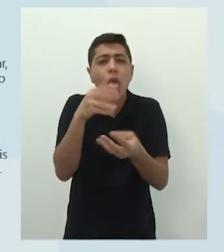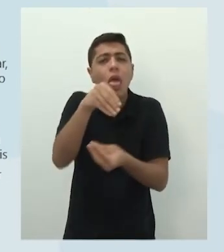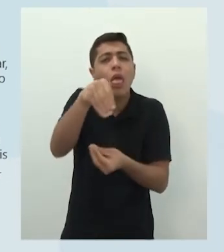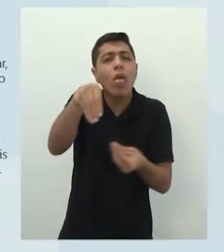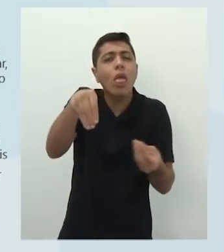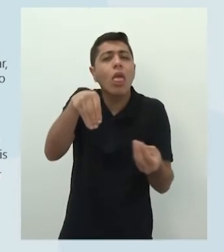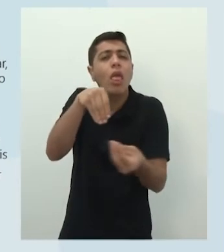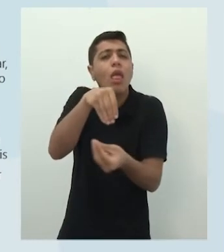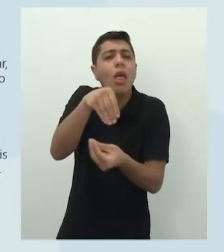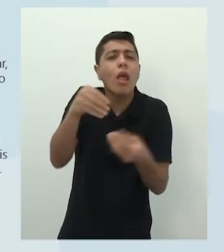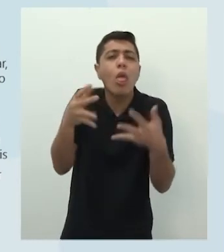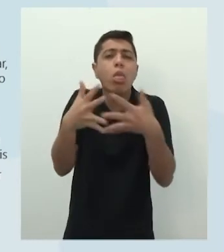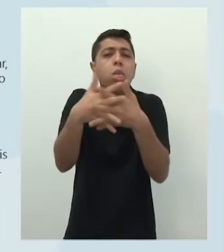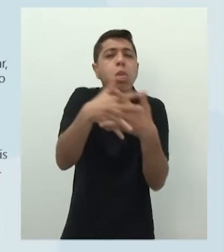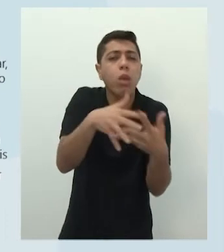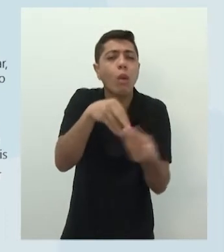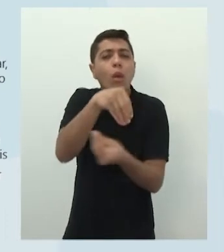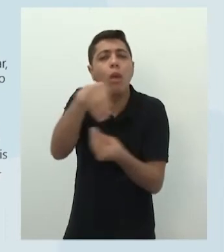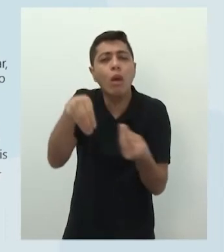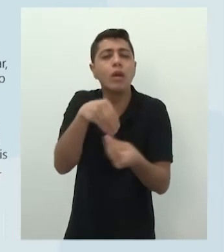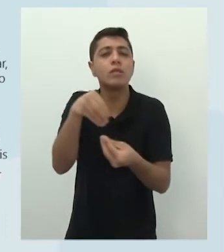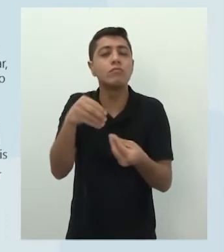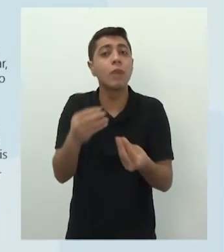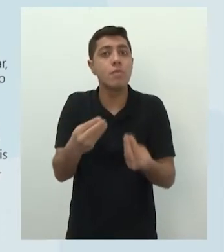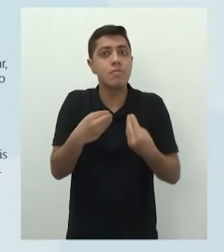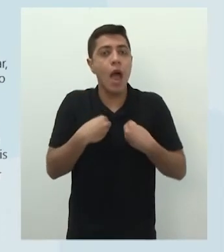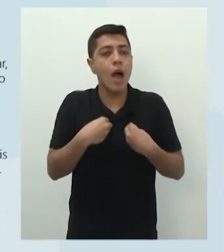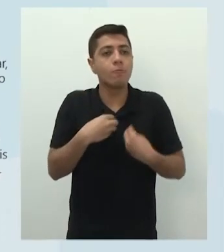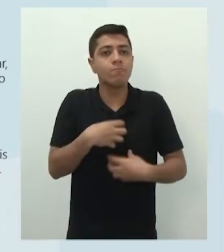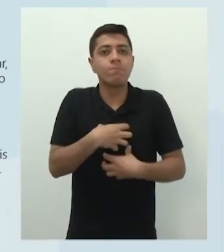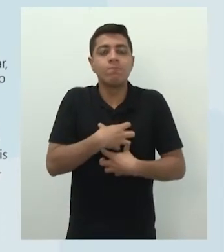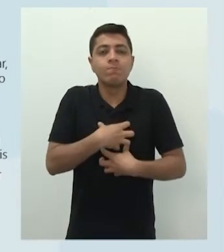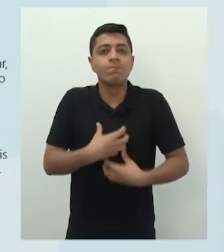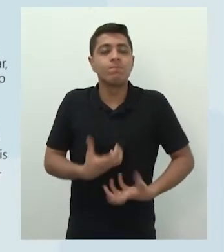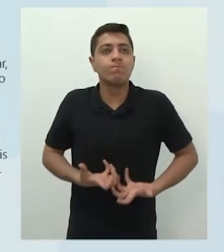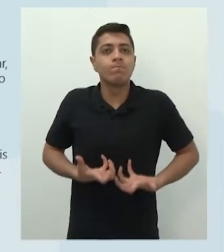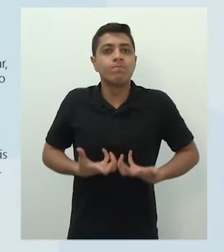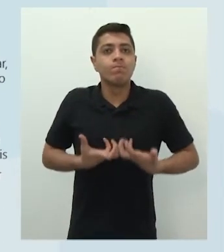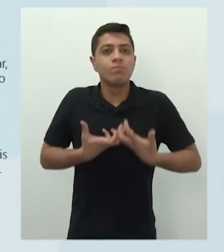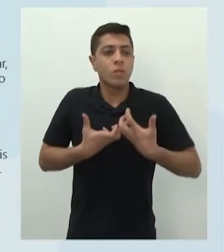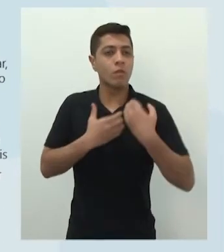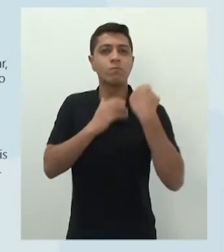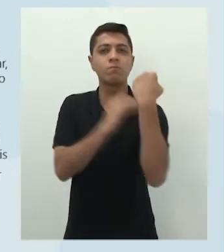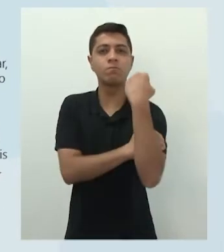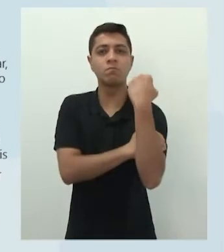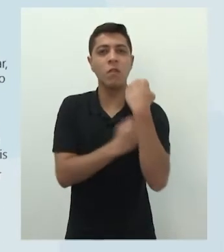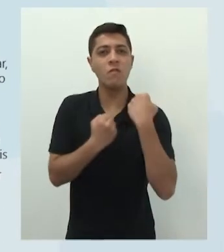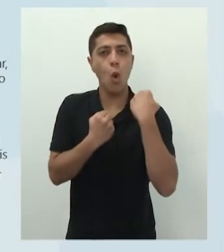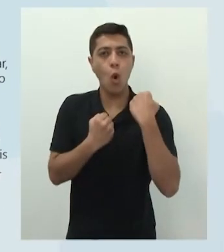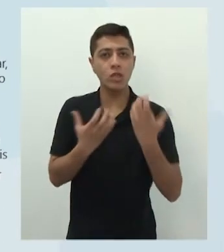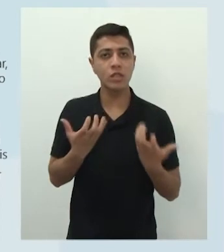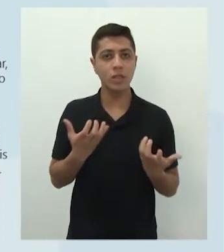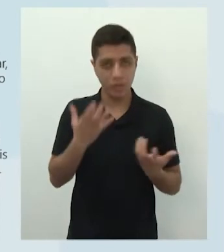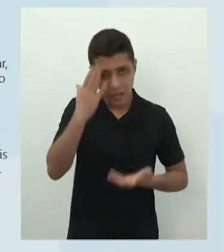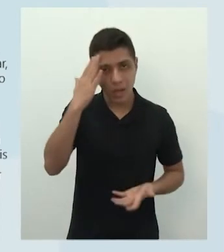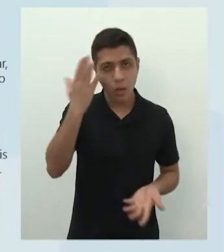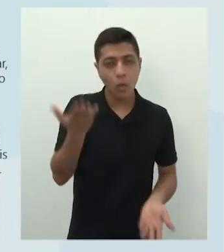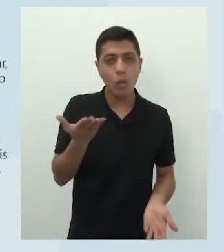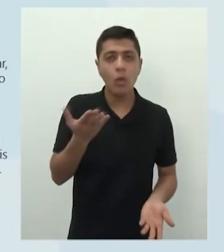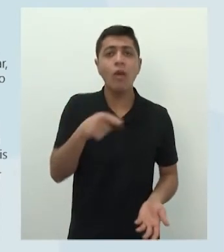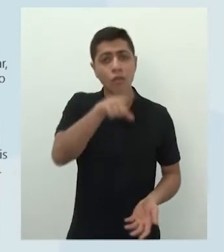amigo, está as pessoas ao meu redor, e a gente vai ter que começar a trabalhar isso de maneira mais especial.